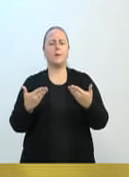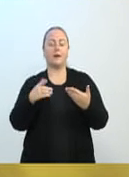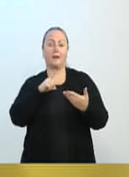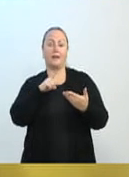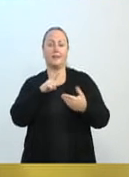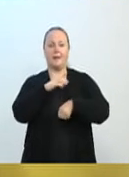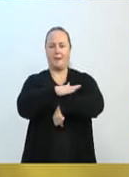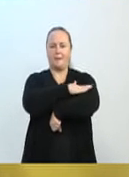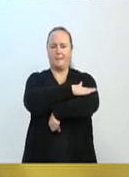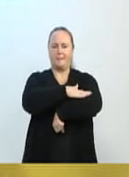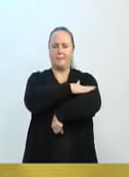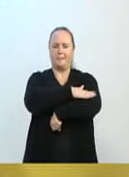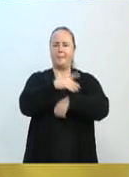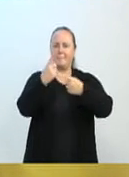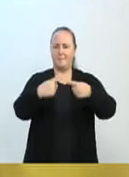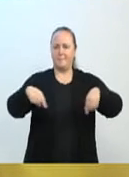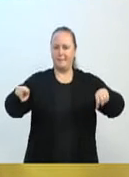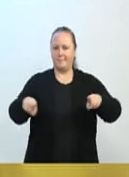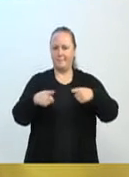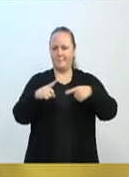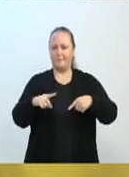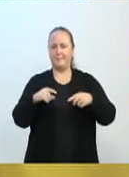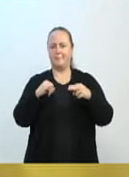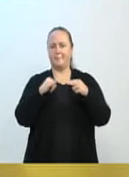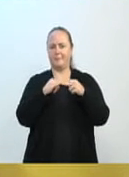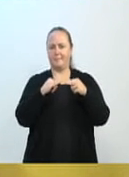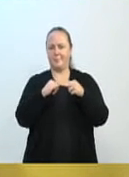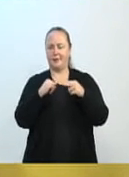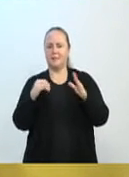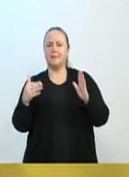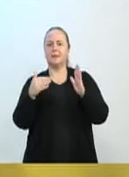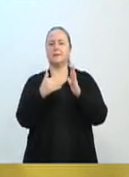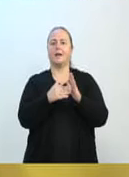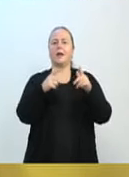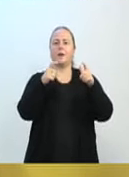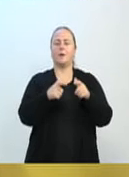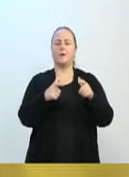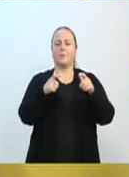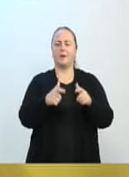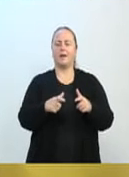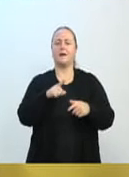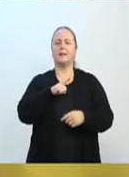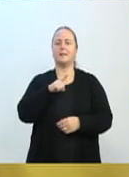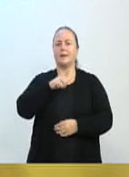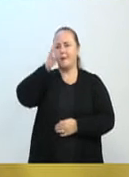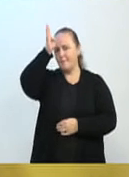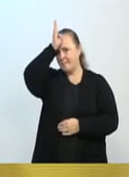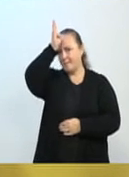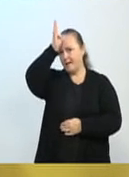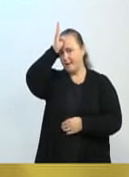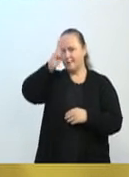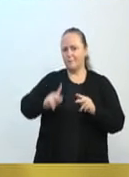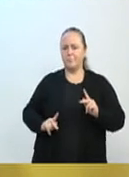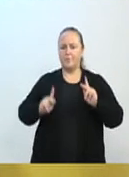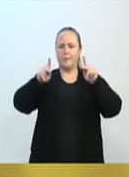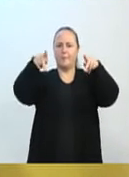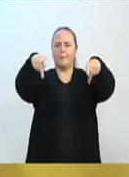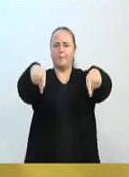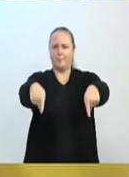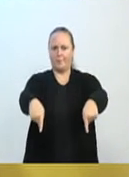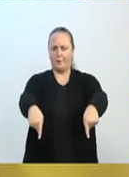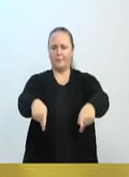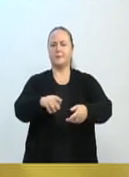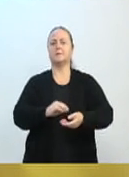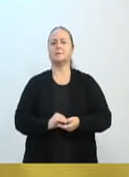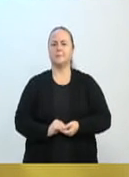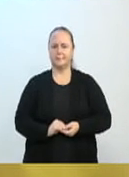conhecida Praça dos músicos até o complexo da ponte salto Ali no bairro Salto e da